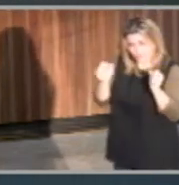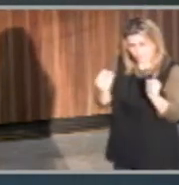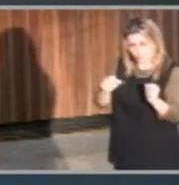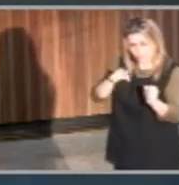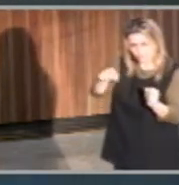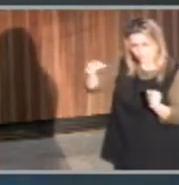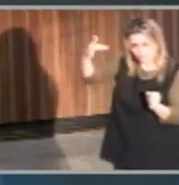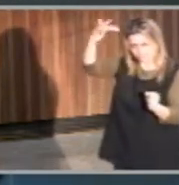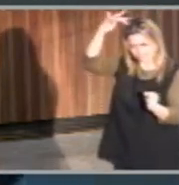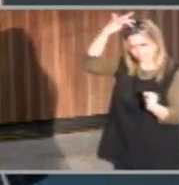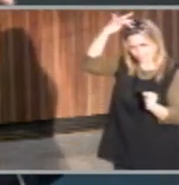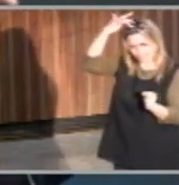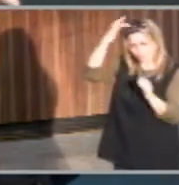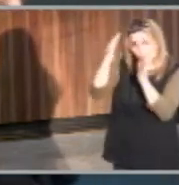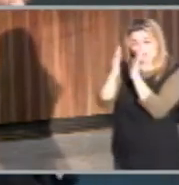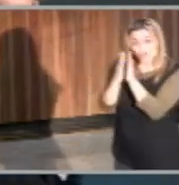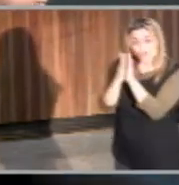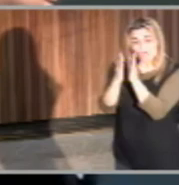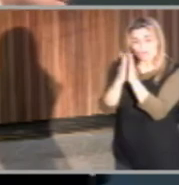ora,